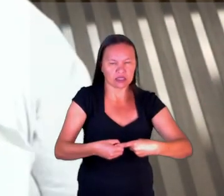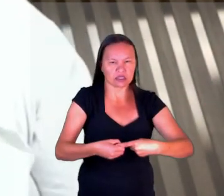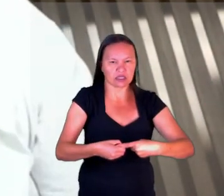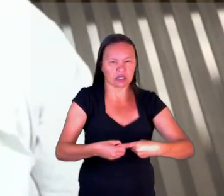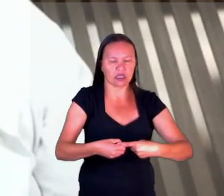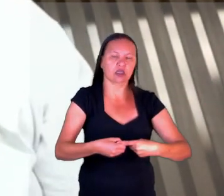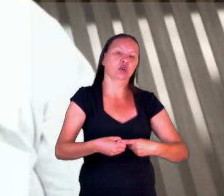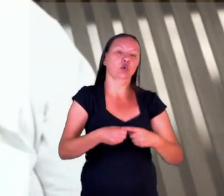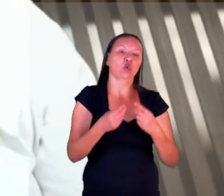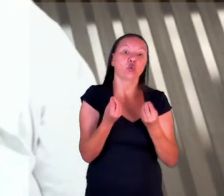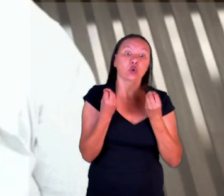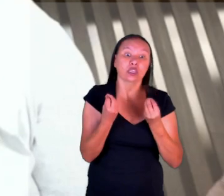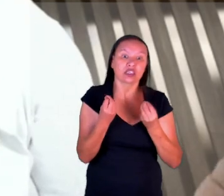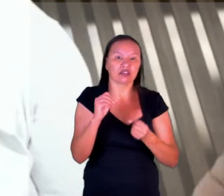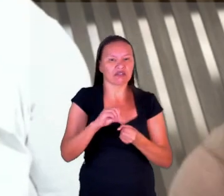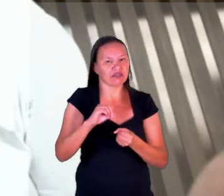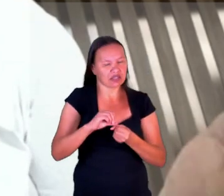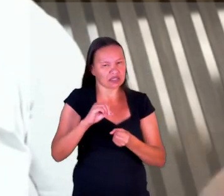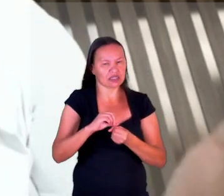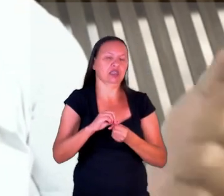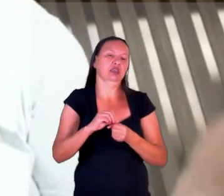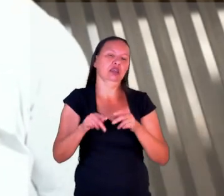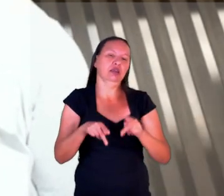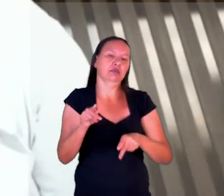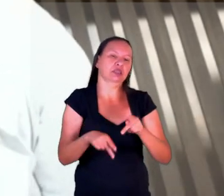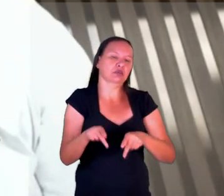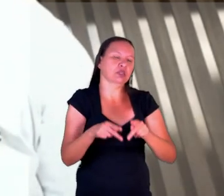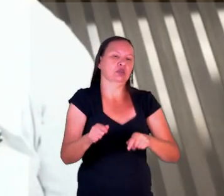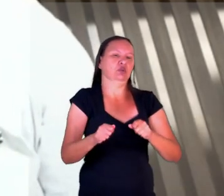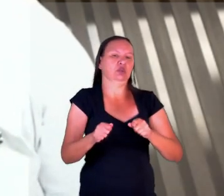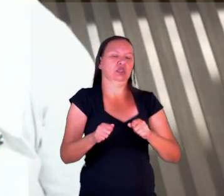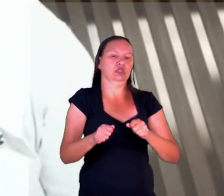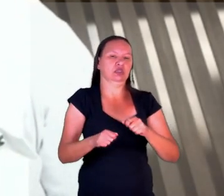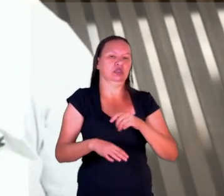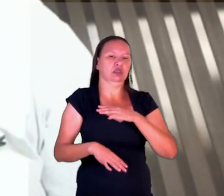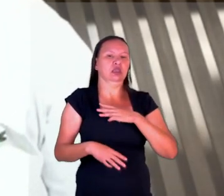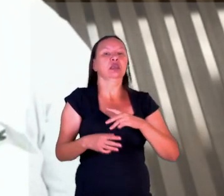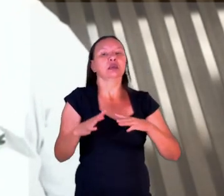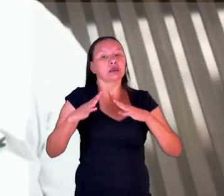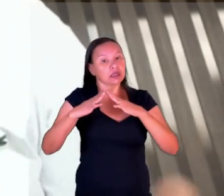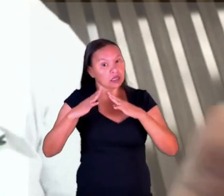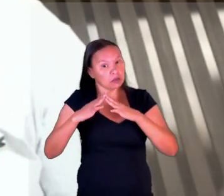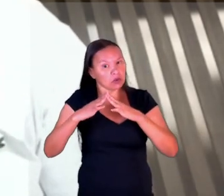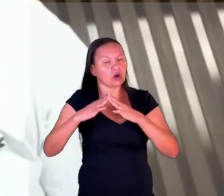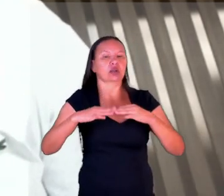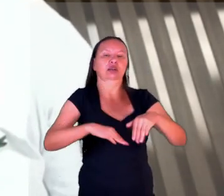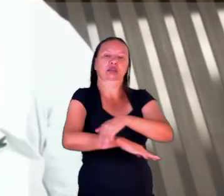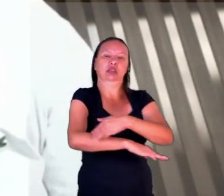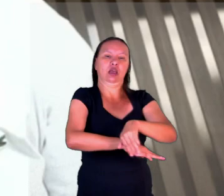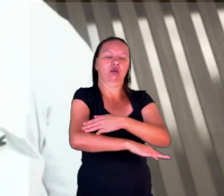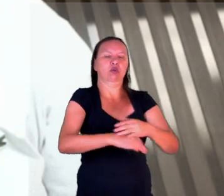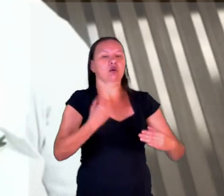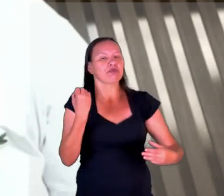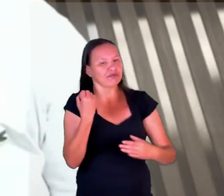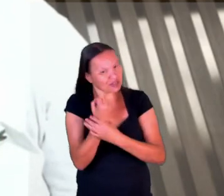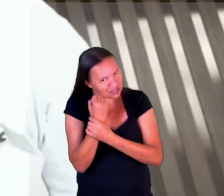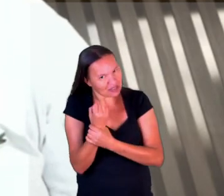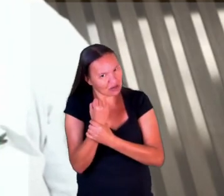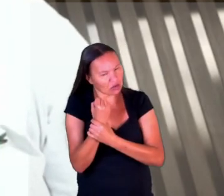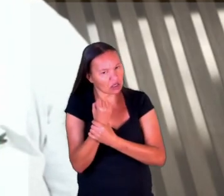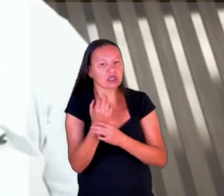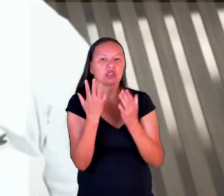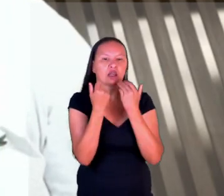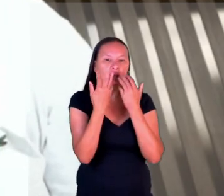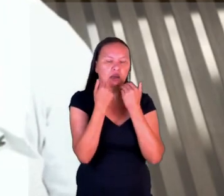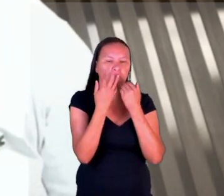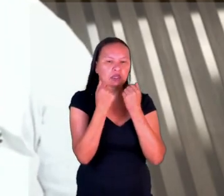nesses temas né Eh aí meio que capitaneando todo esse processo a questão da segurança alimentar nutricional eh de quem